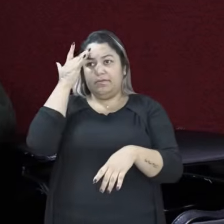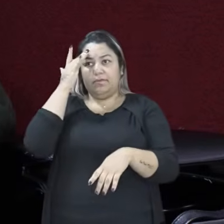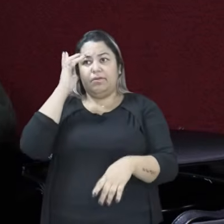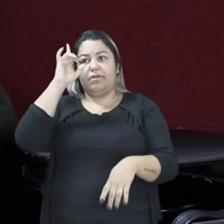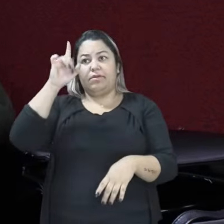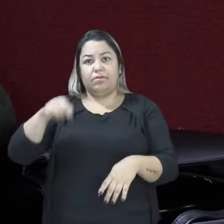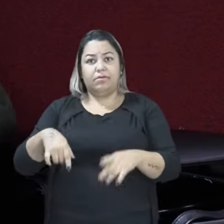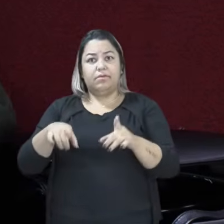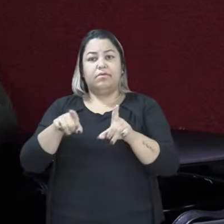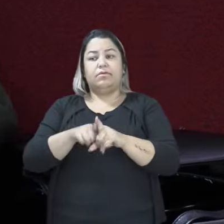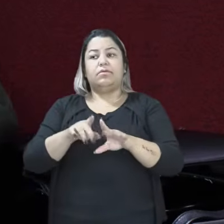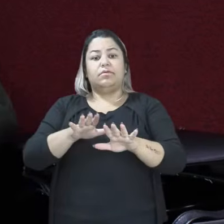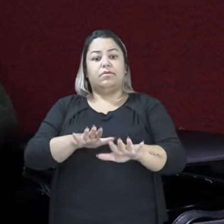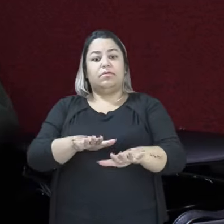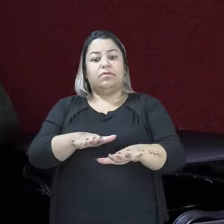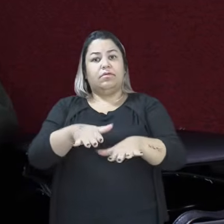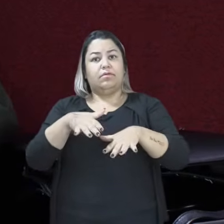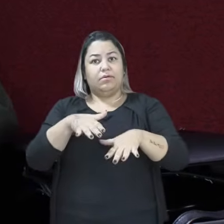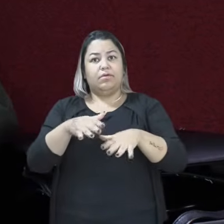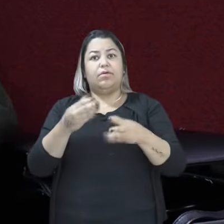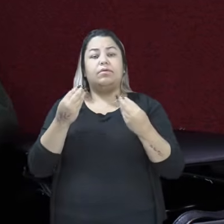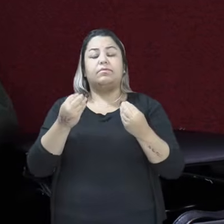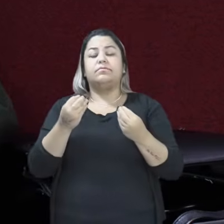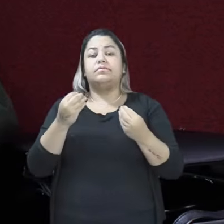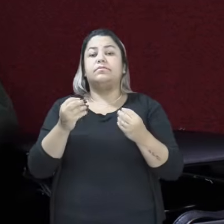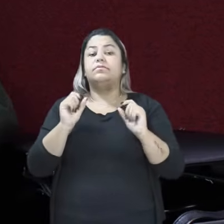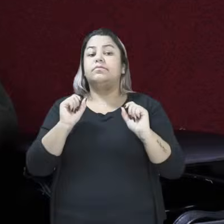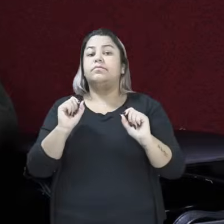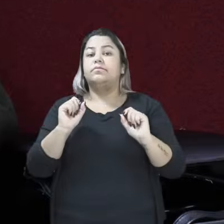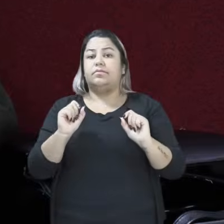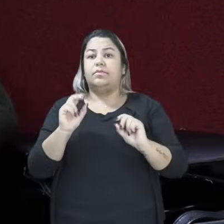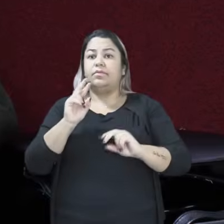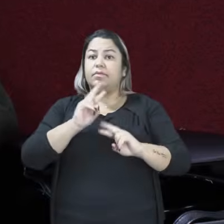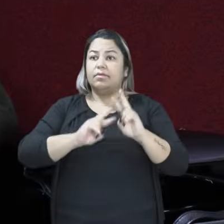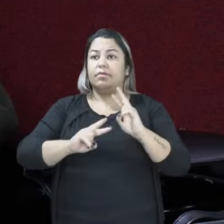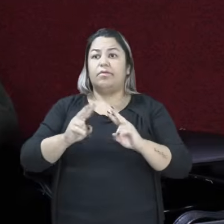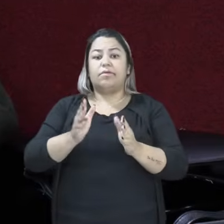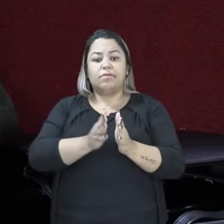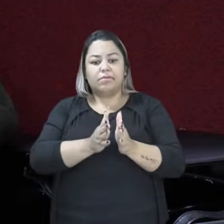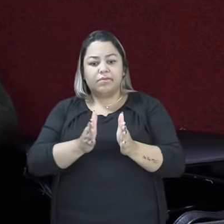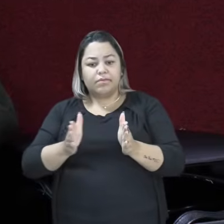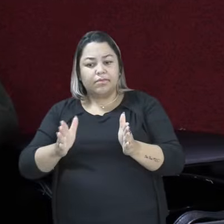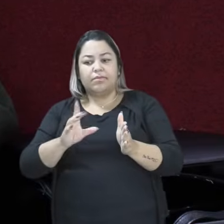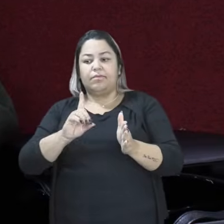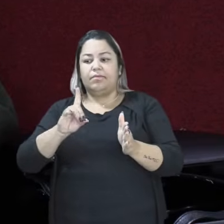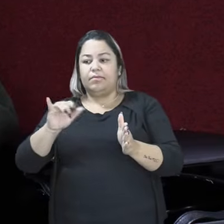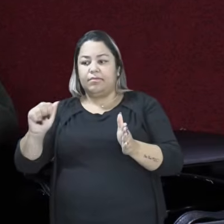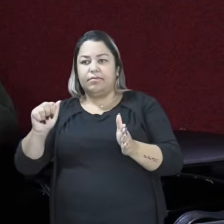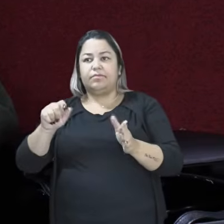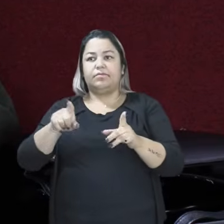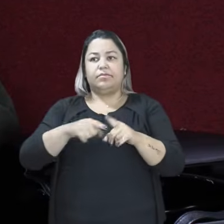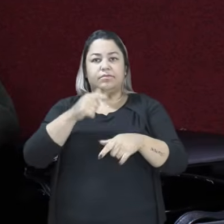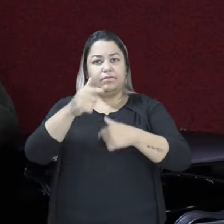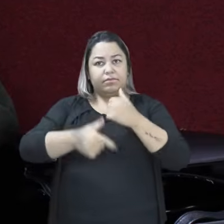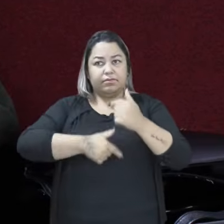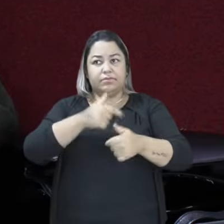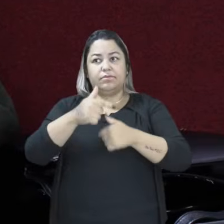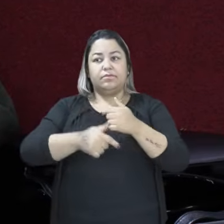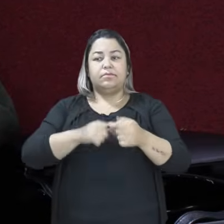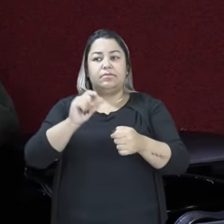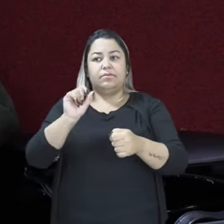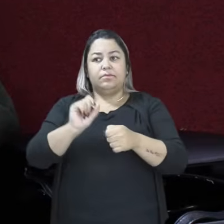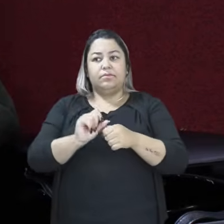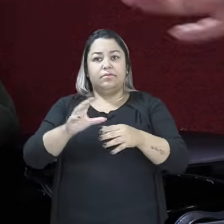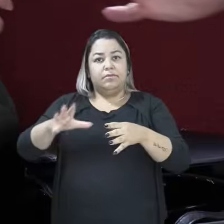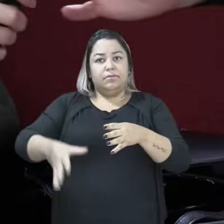os palanques. Como é que vocês estão vendo isso? E tem um prazo limite, uma data limite que vocês trabalham para fazer essa